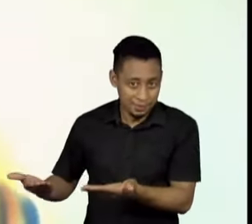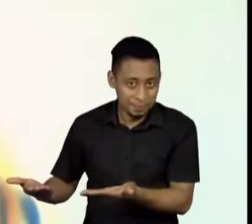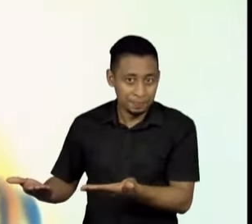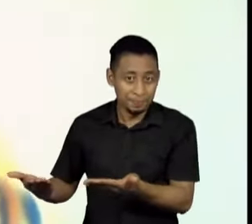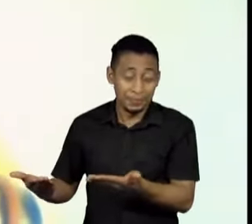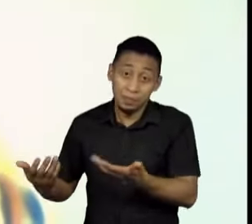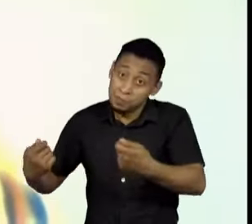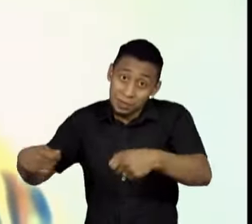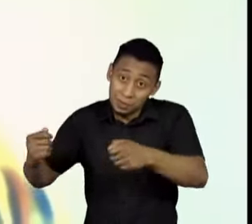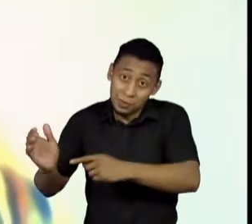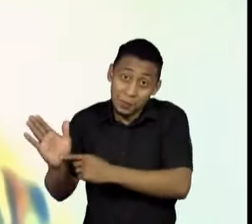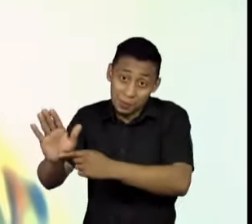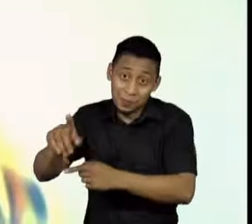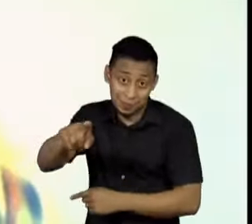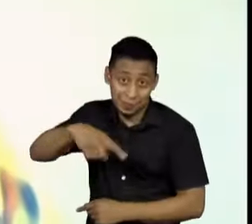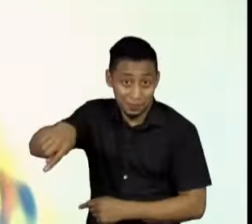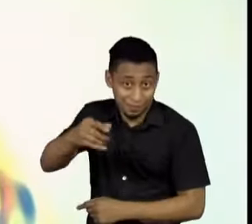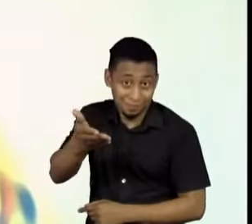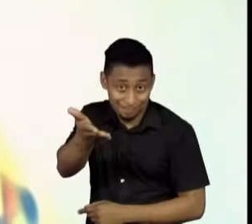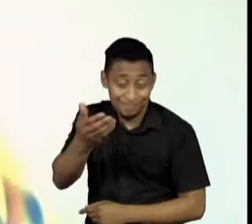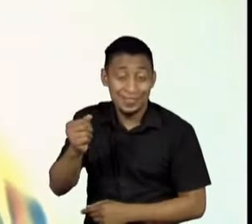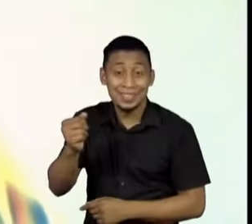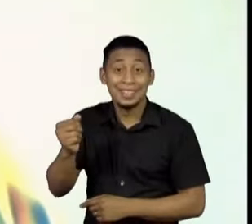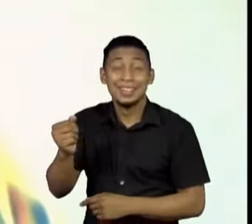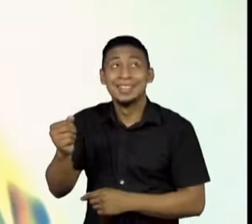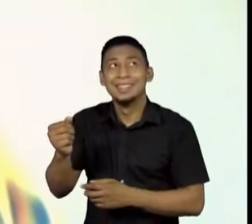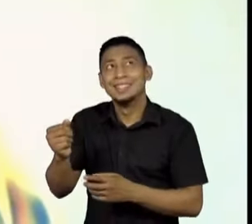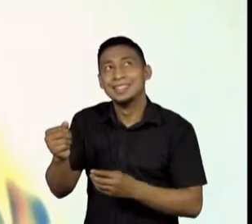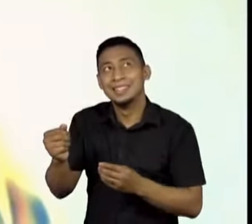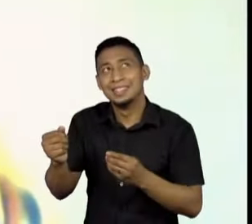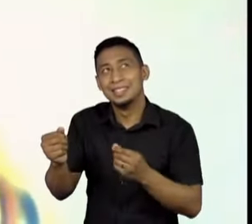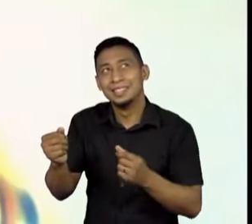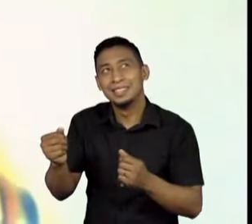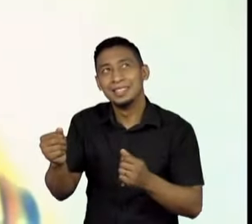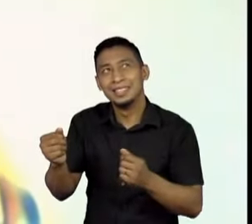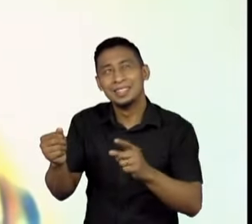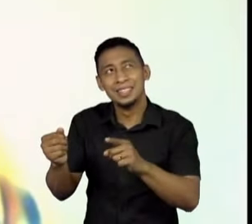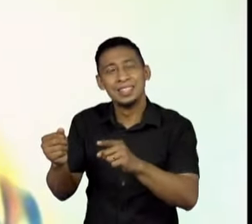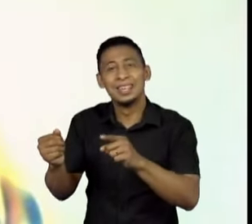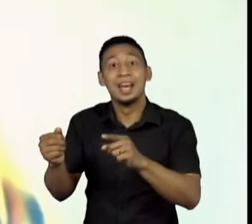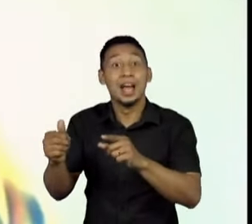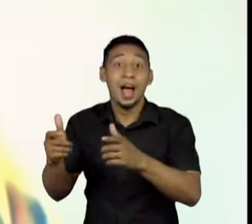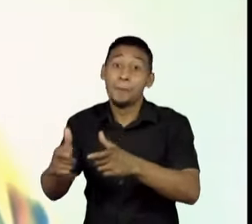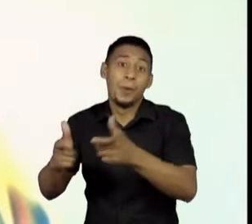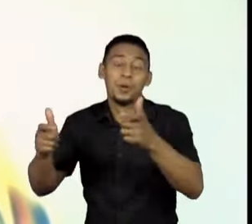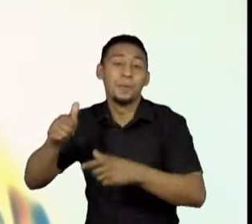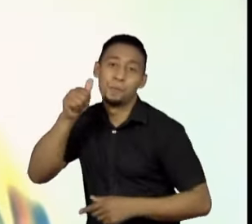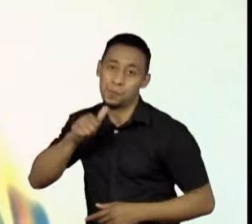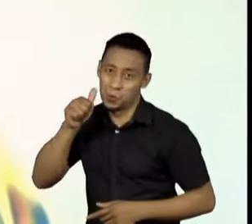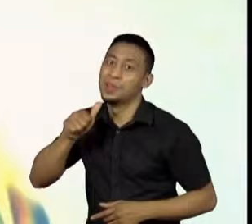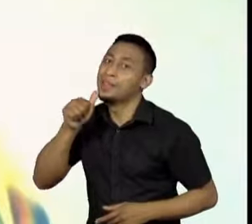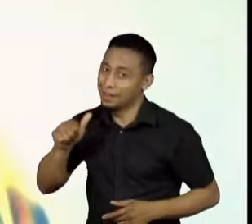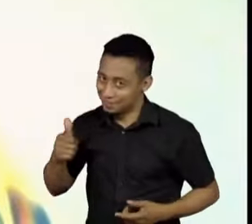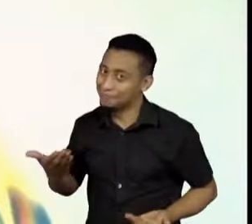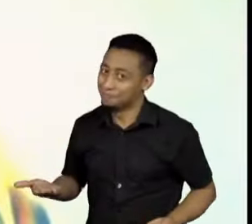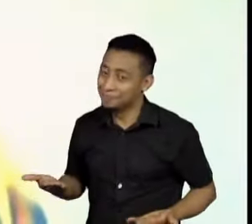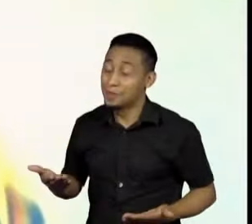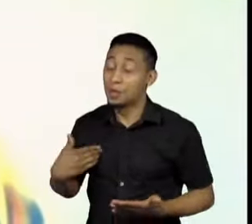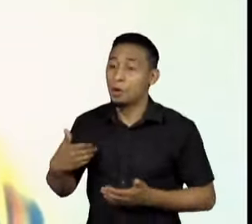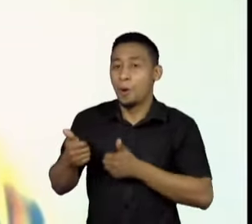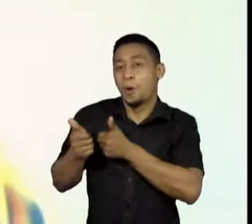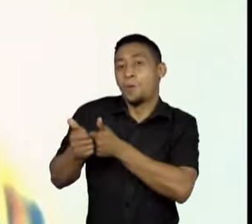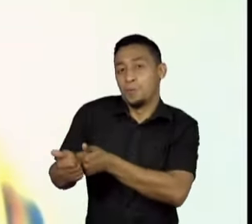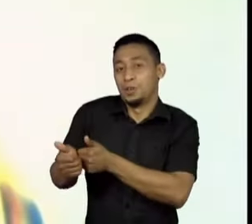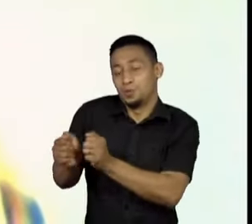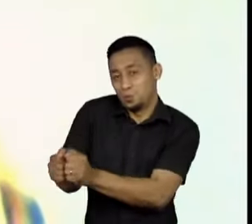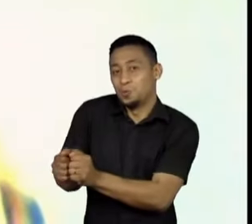de lembrar aqui das, principalmente das mulheres, que é que a gente acompanha mais de perto, né?